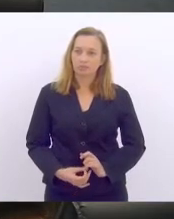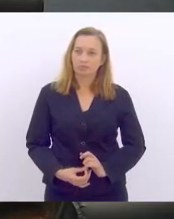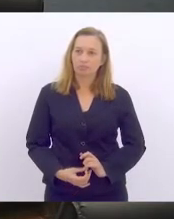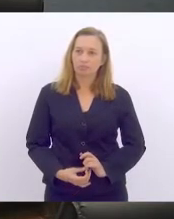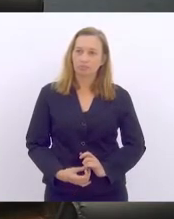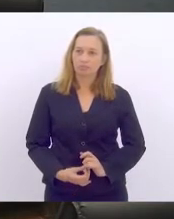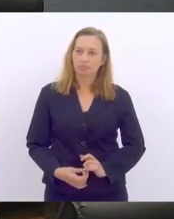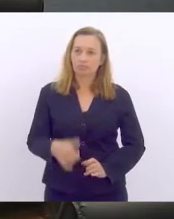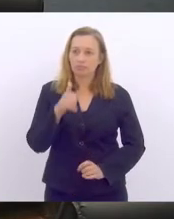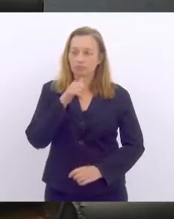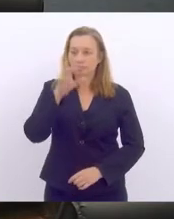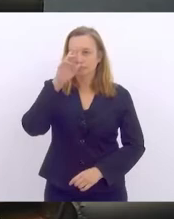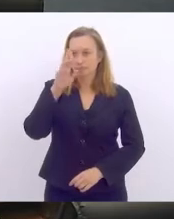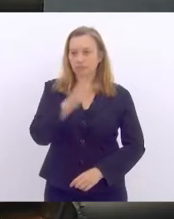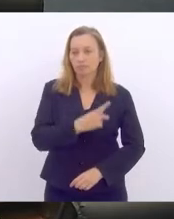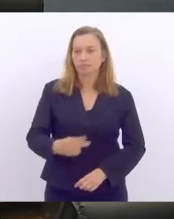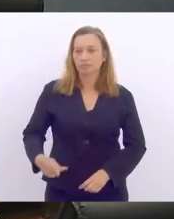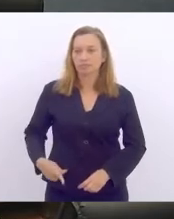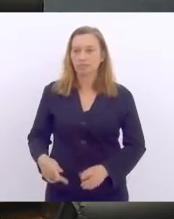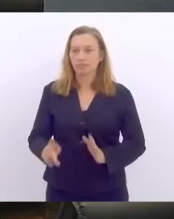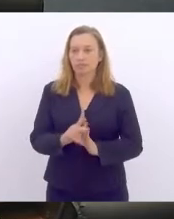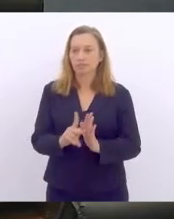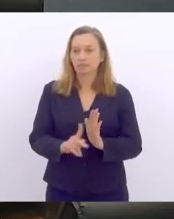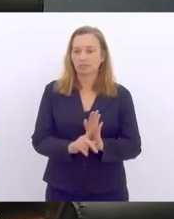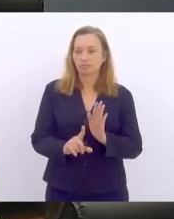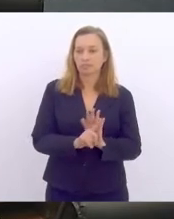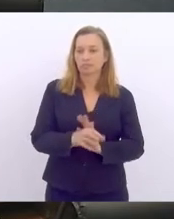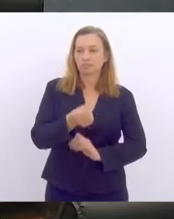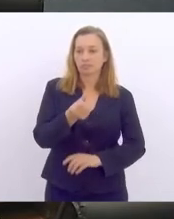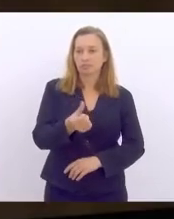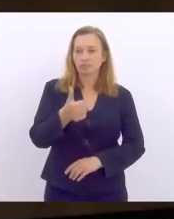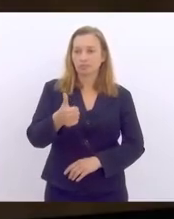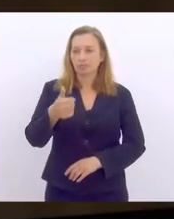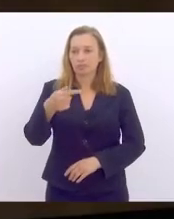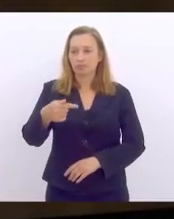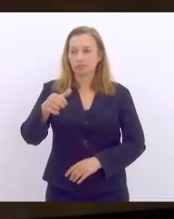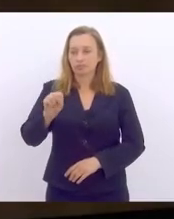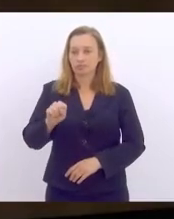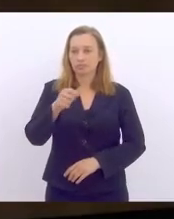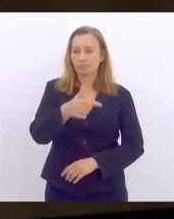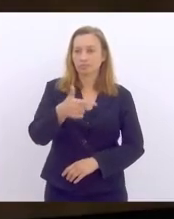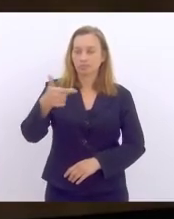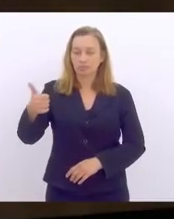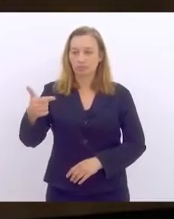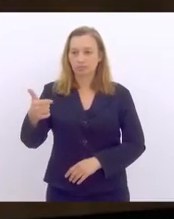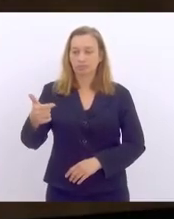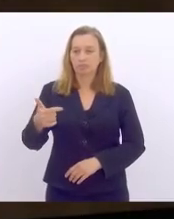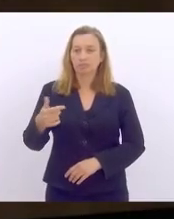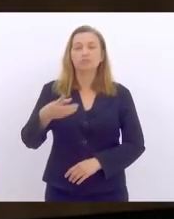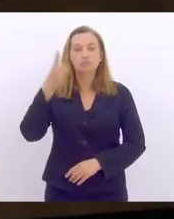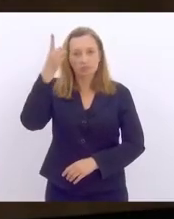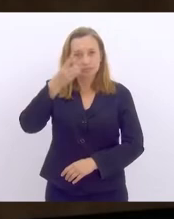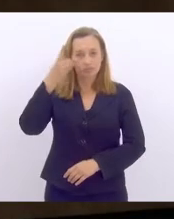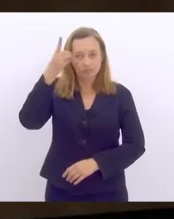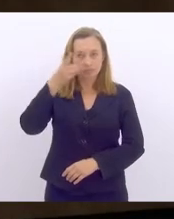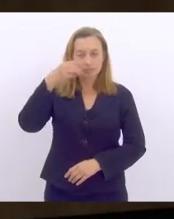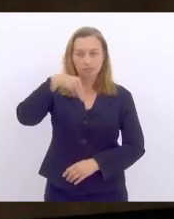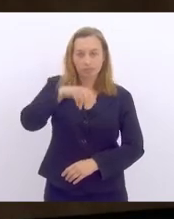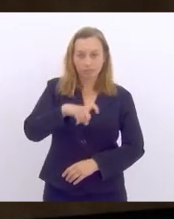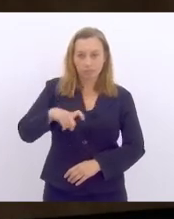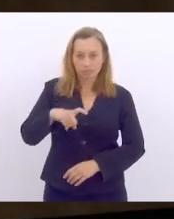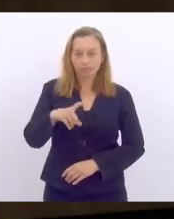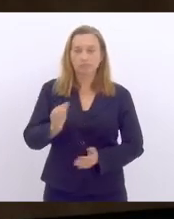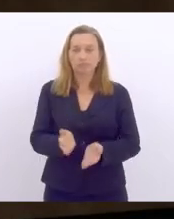Senhora Presidente, projeto de lei 6178 de 22, de autoria dos deputados Max